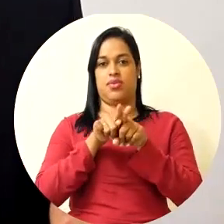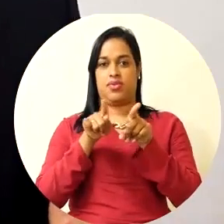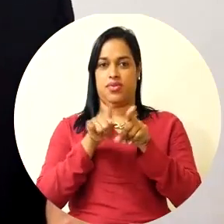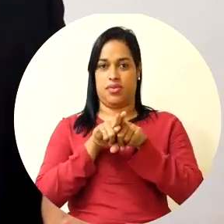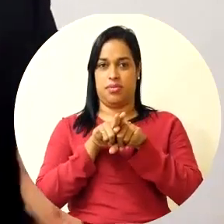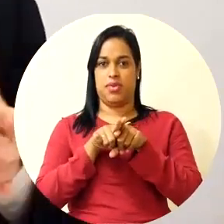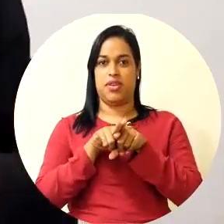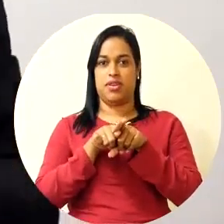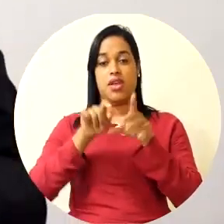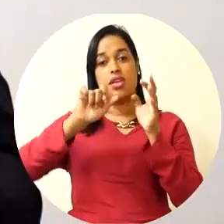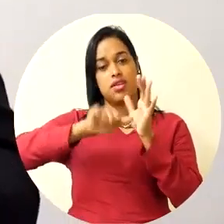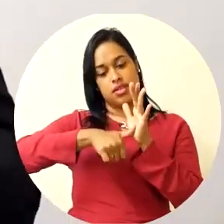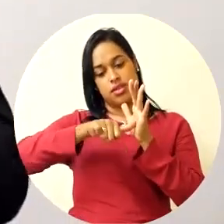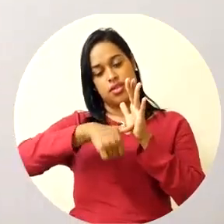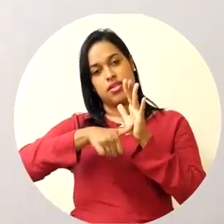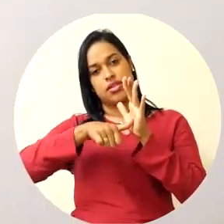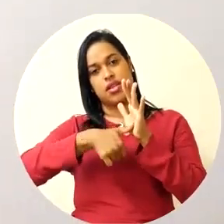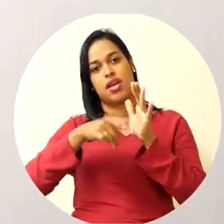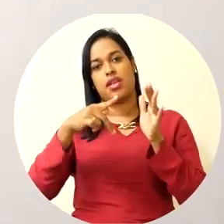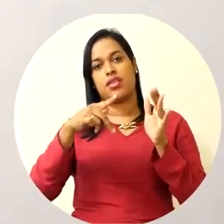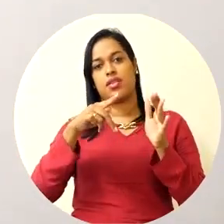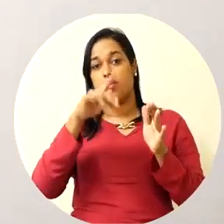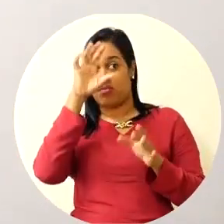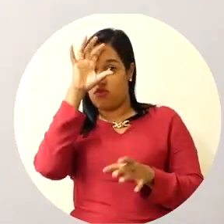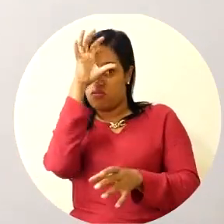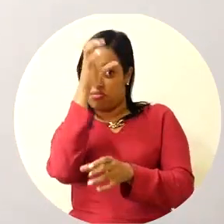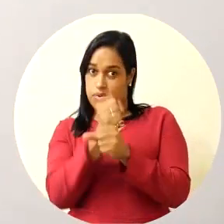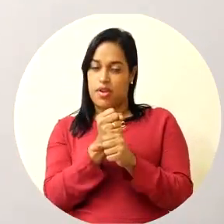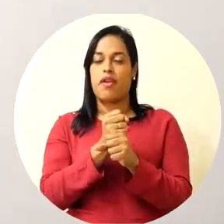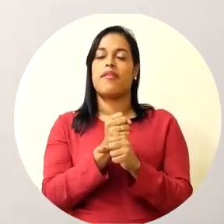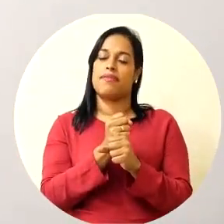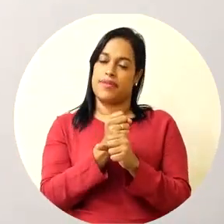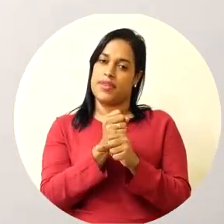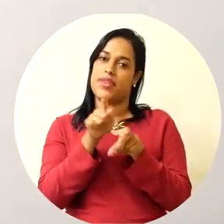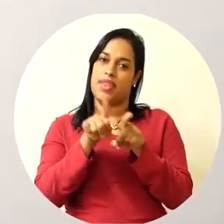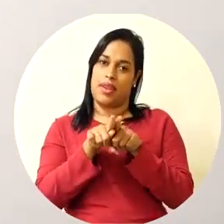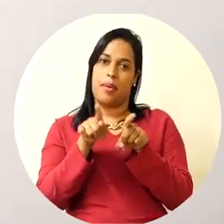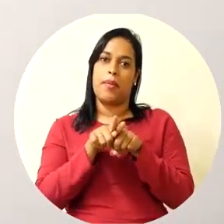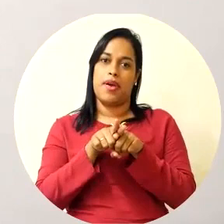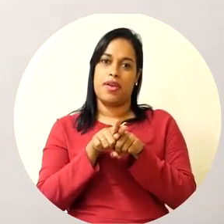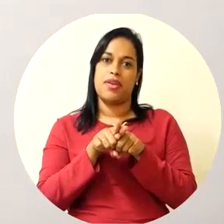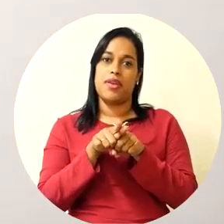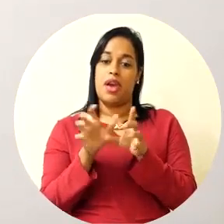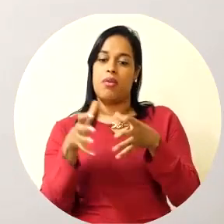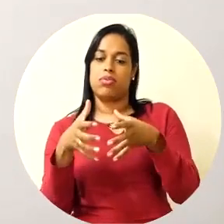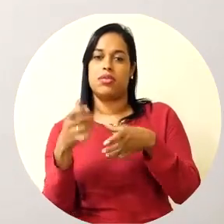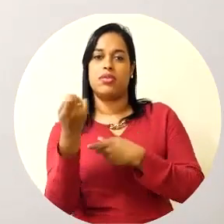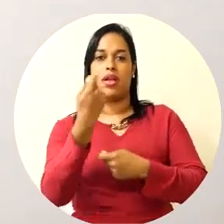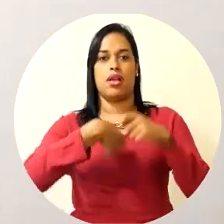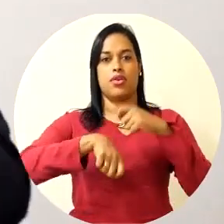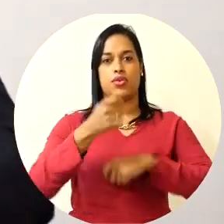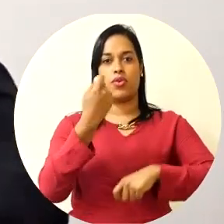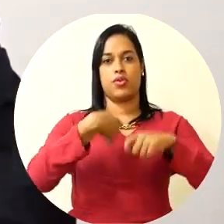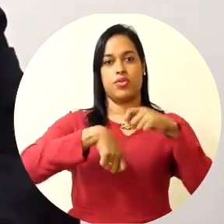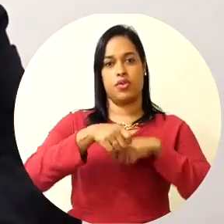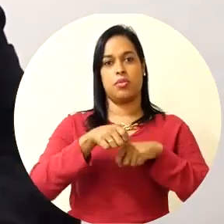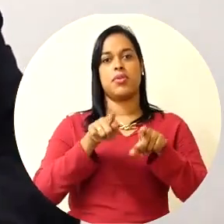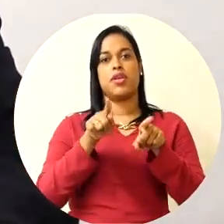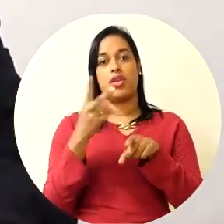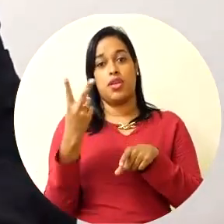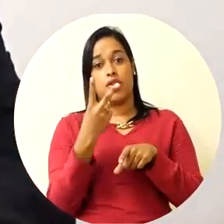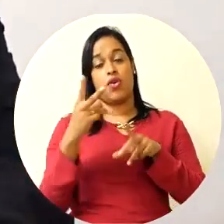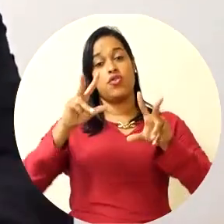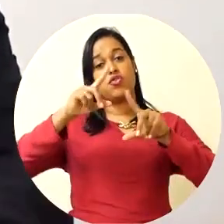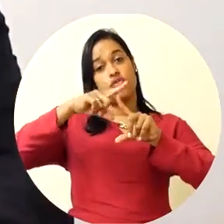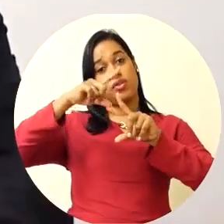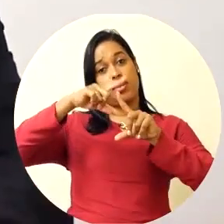sindicatos dos trabalhadores e sindicatos patronais, sindicatos dos empregadores, da ordem econômica.